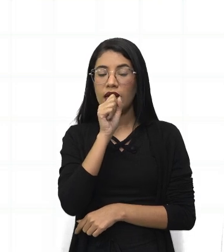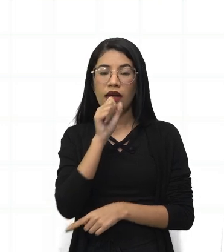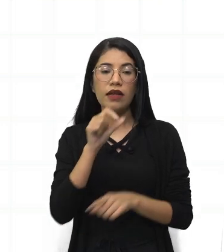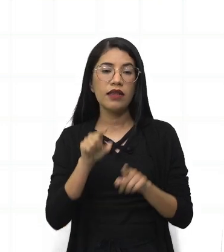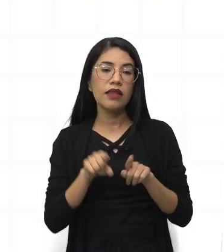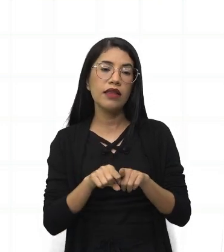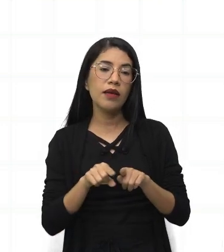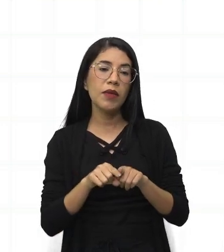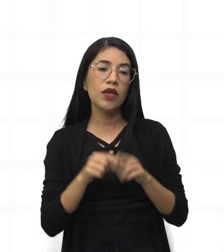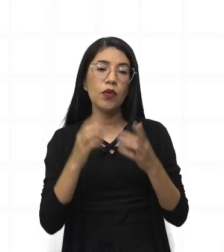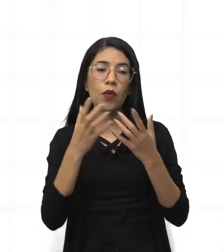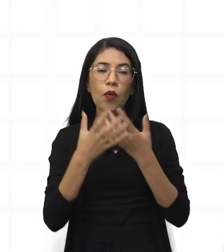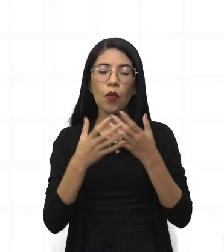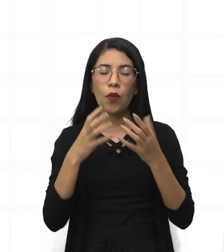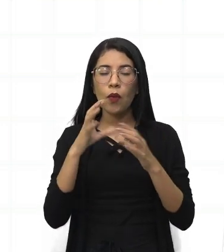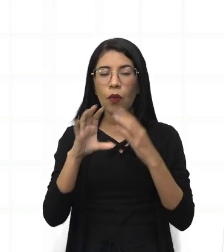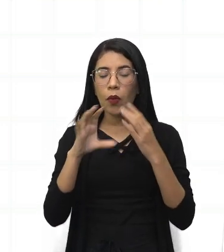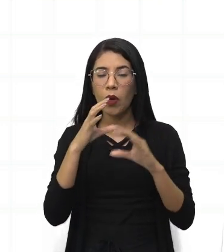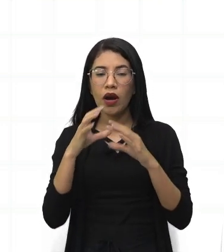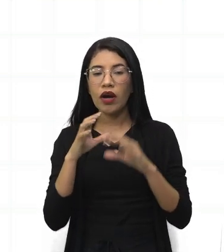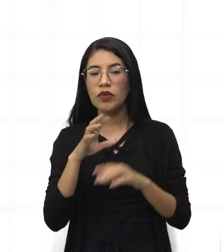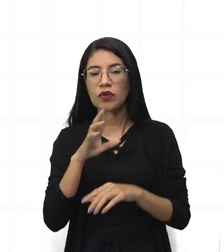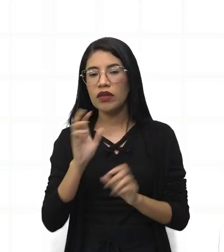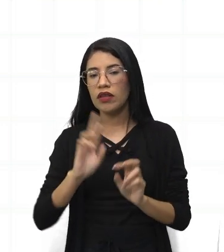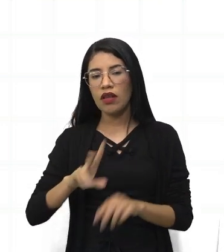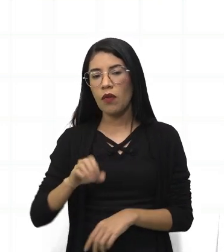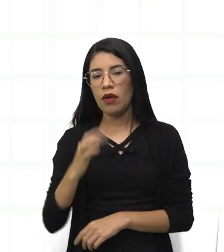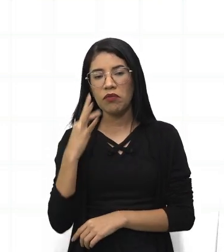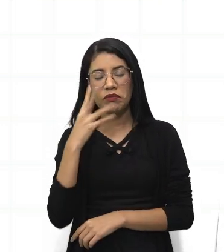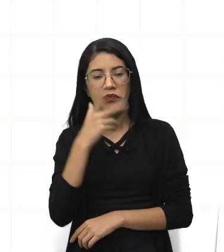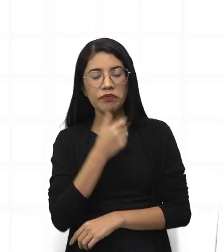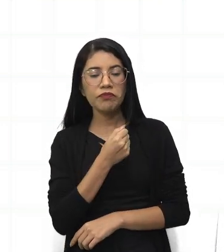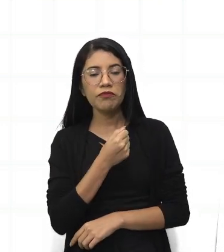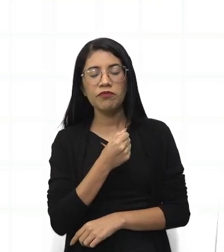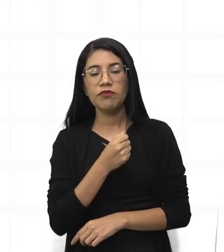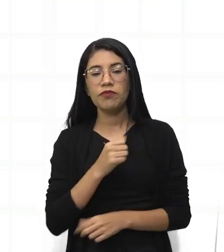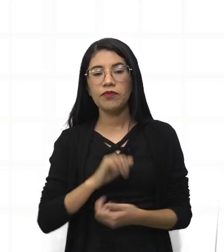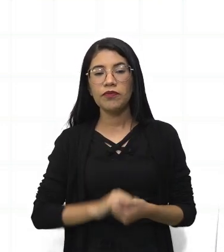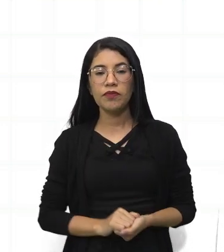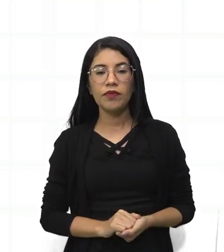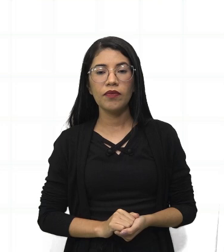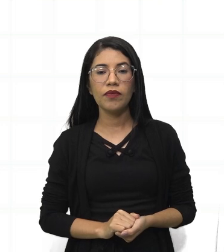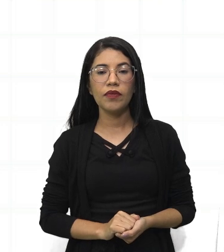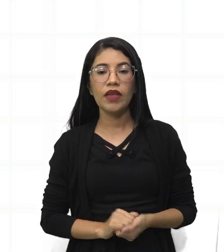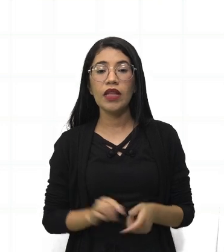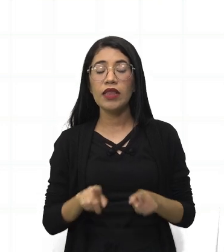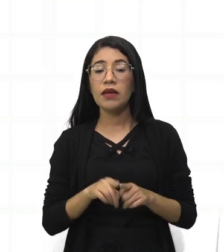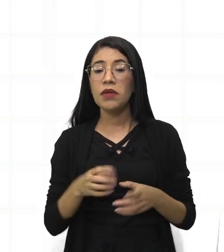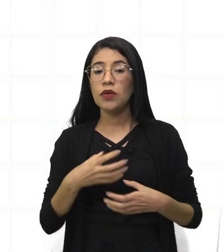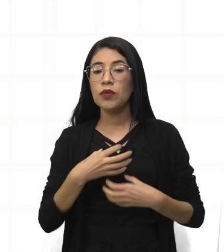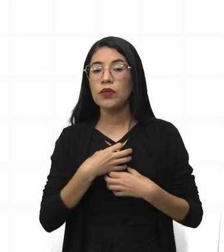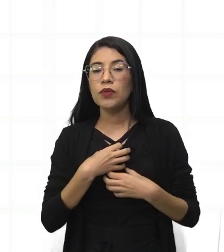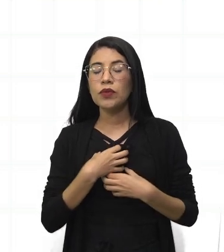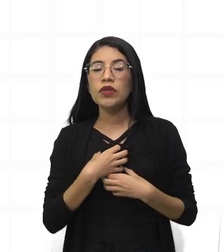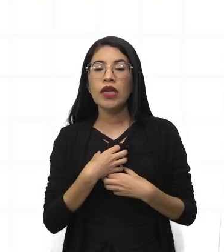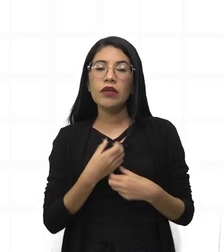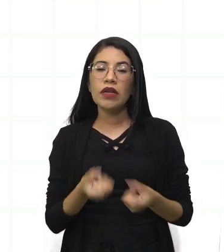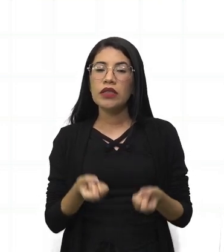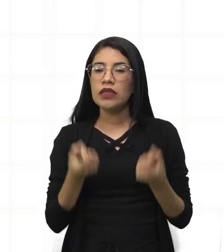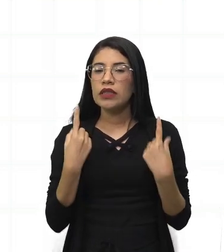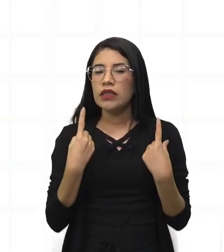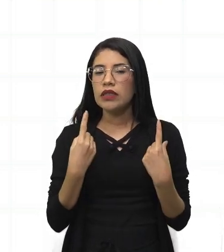alaranjado, que o canto dele não é dos mais bonitos, né? Uma vez que ele fala aqui que é desafinado, que o jeito, a gente pode ver assim,